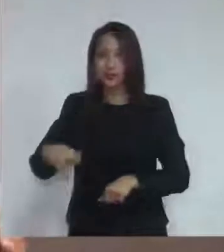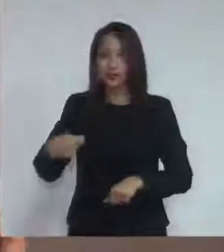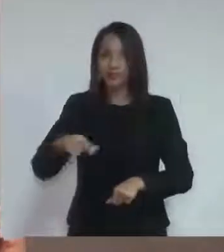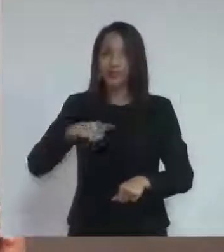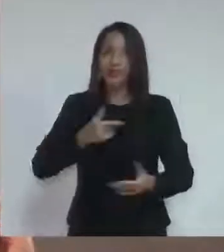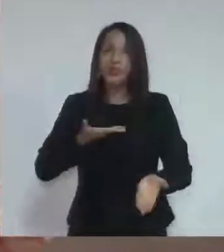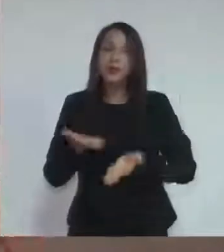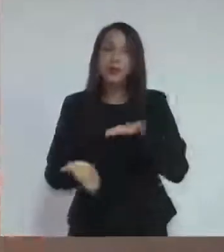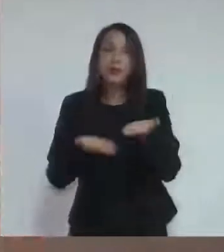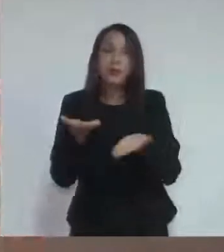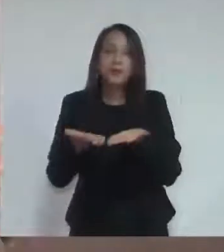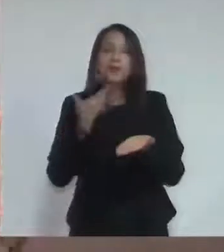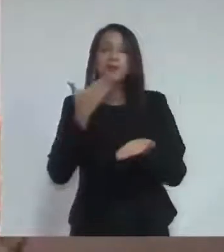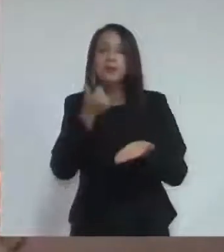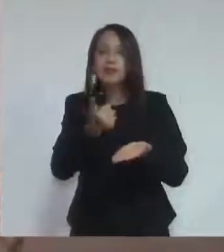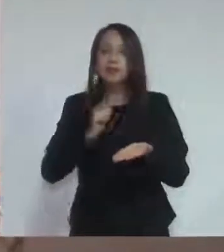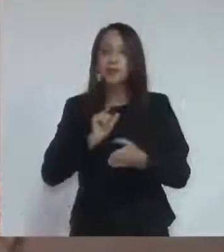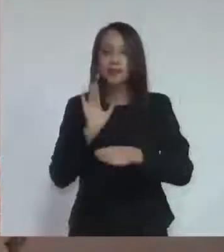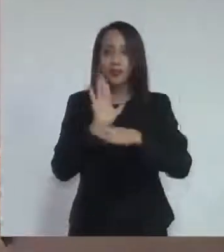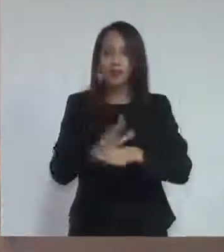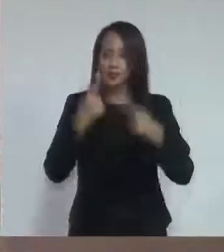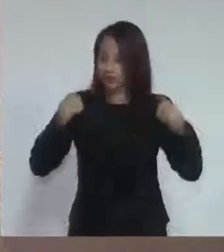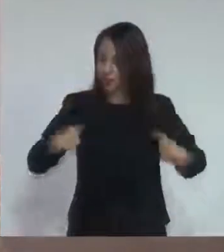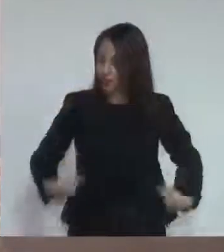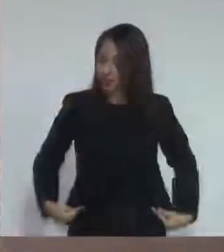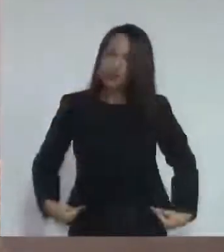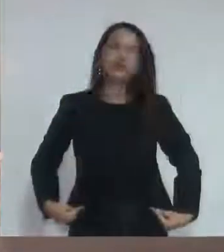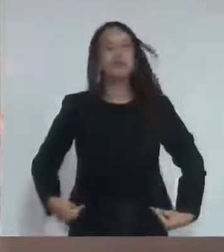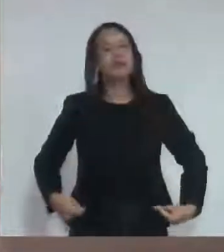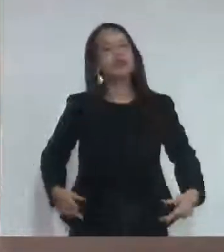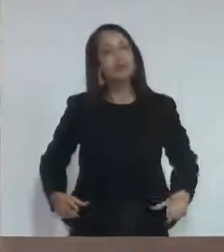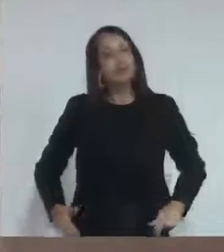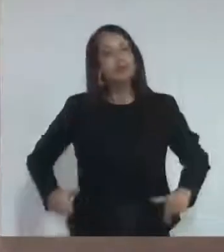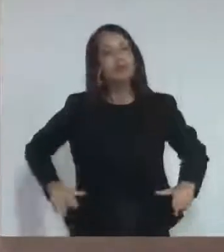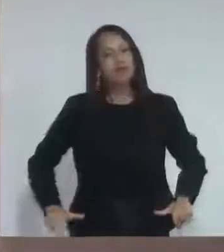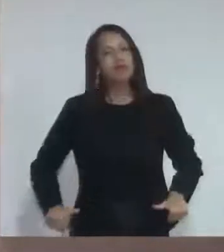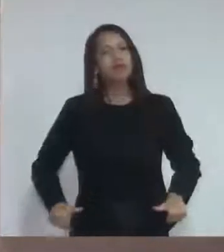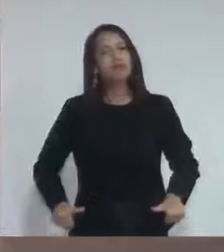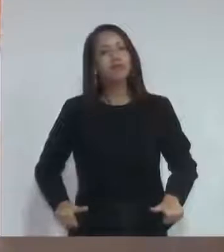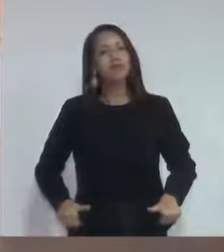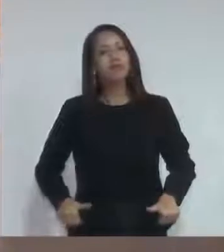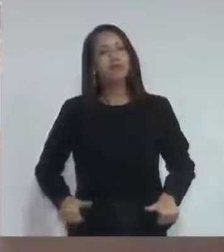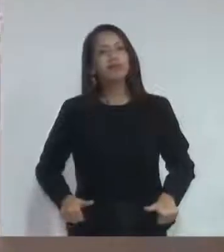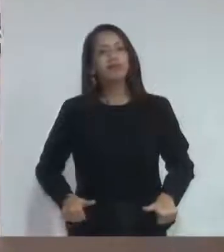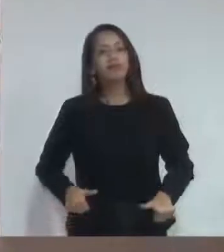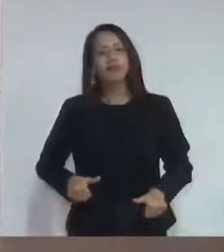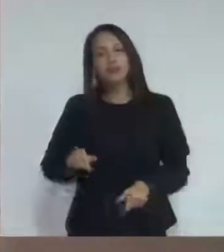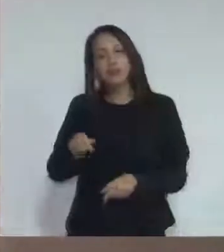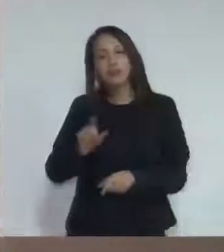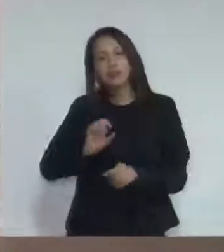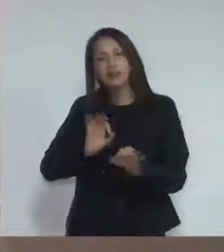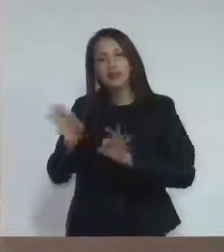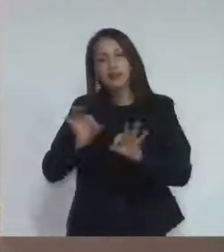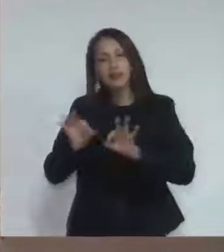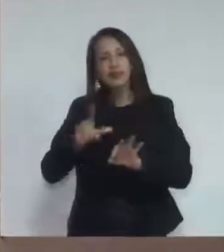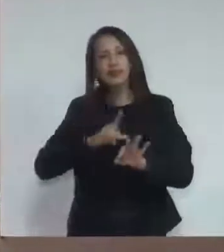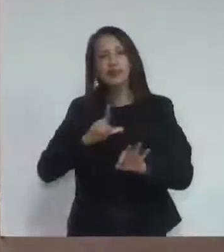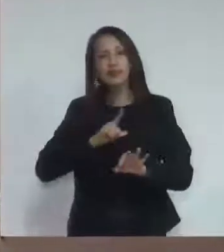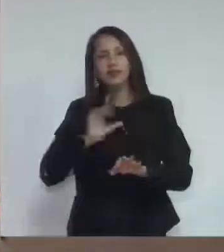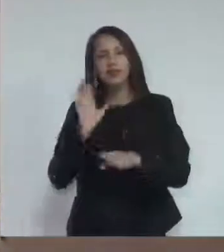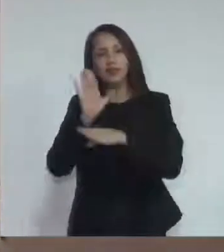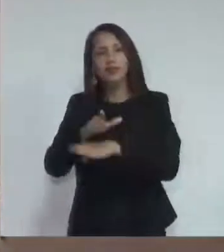de melhorias que vão desde o suporte físico, a sua mobilização, até o ajuste da comunidade